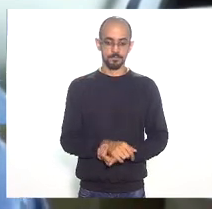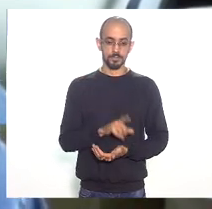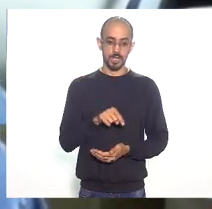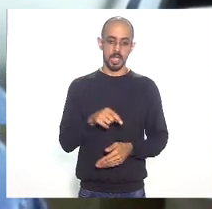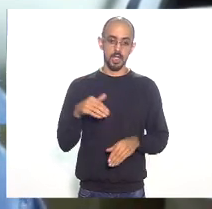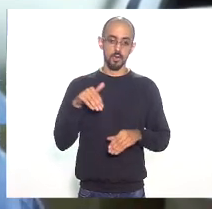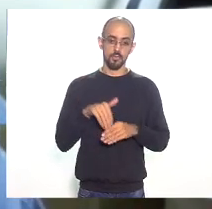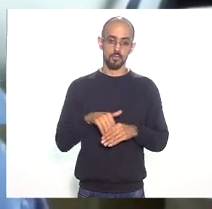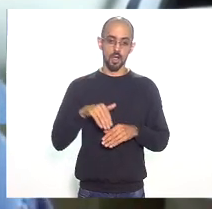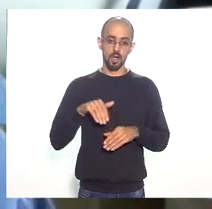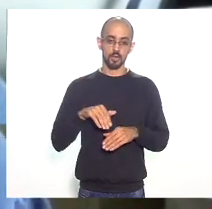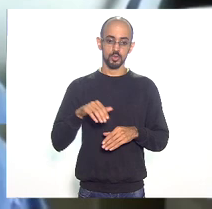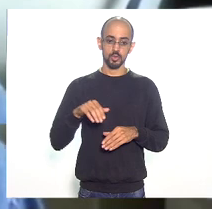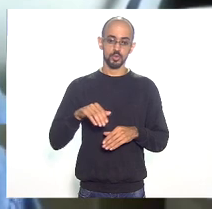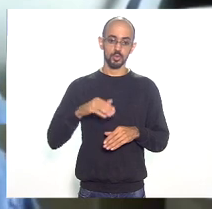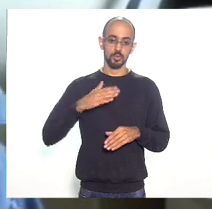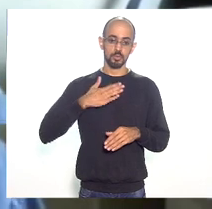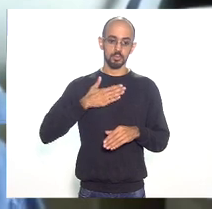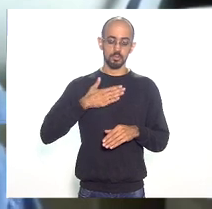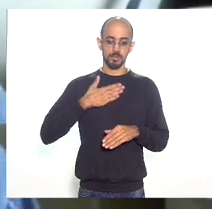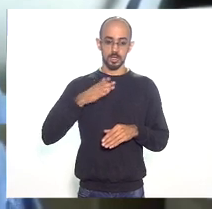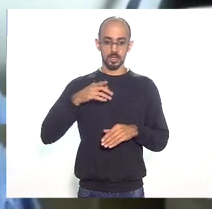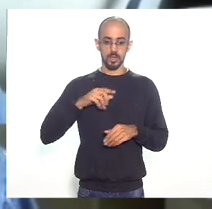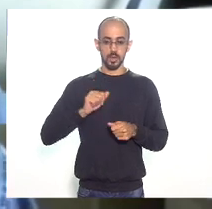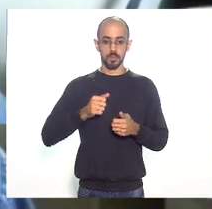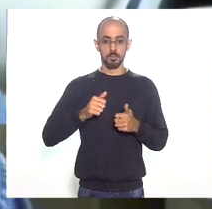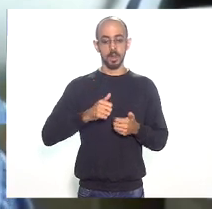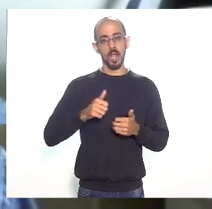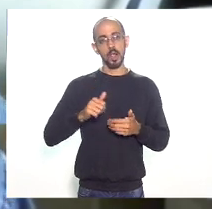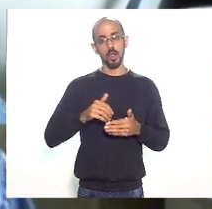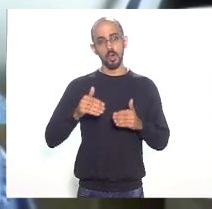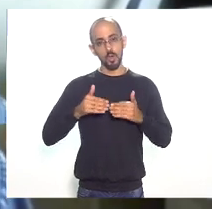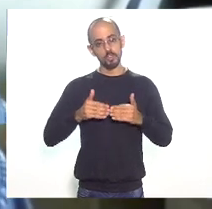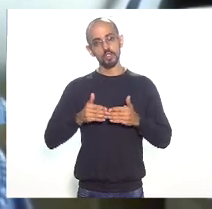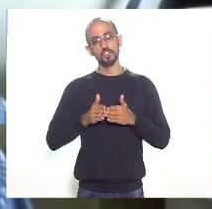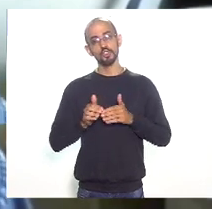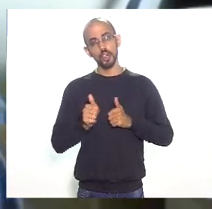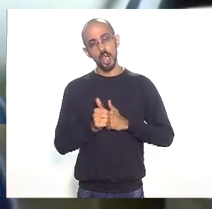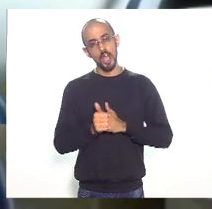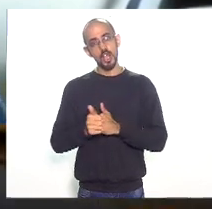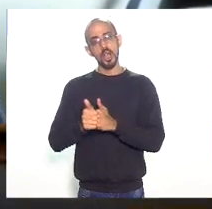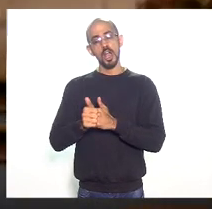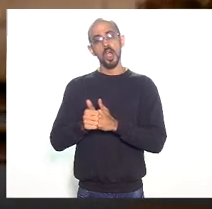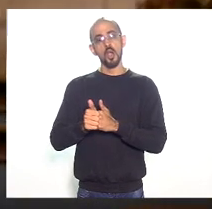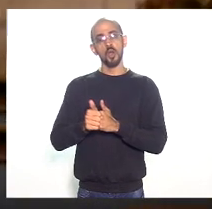voto, presidente, para cumprir o princípio constitucional da anterioridade.